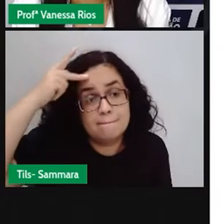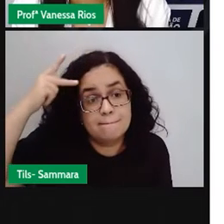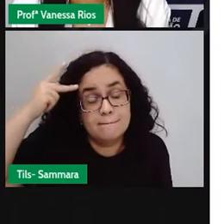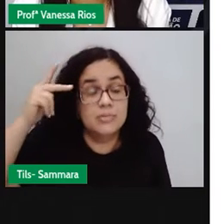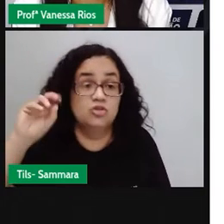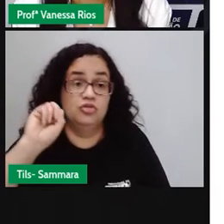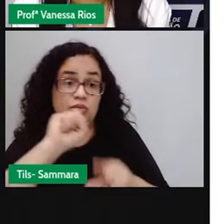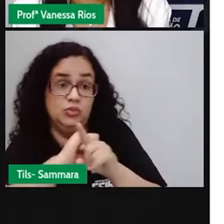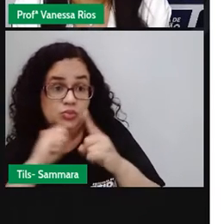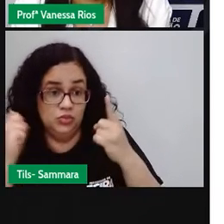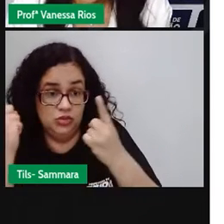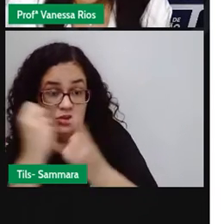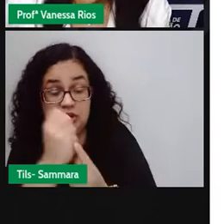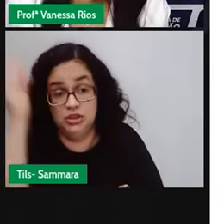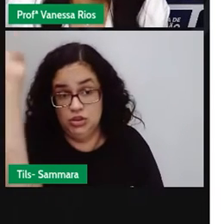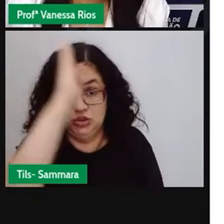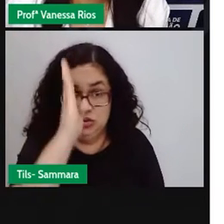a sociedade do Brasil.